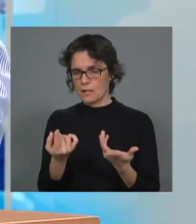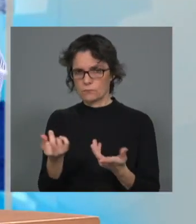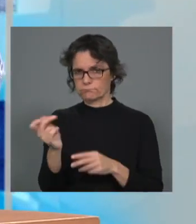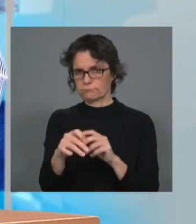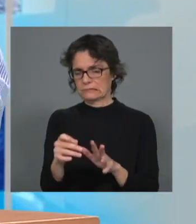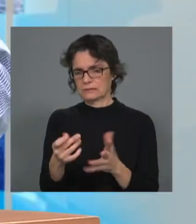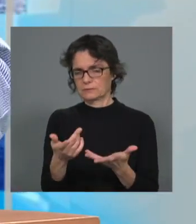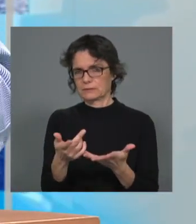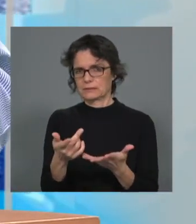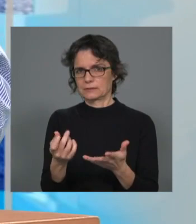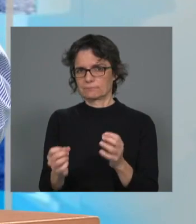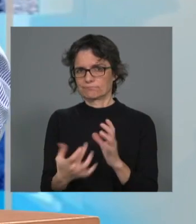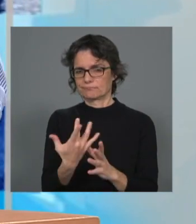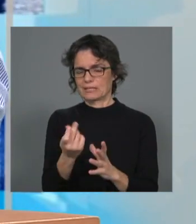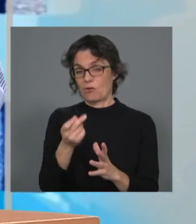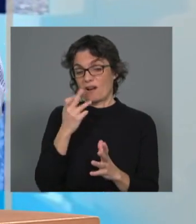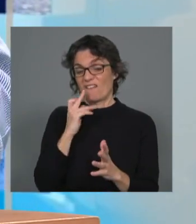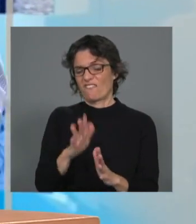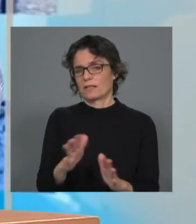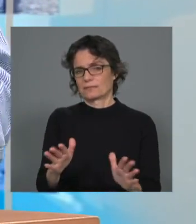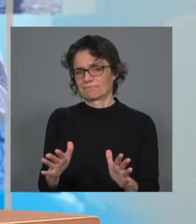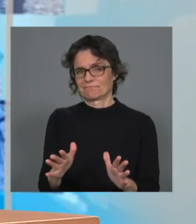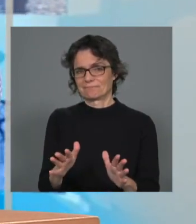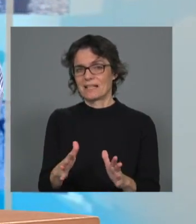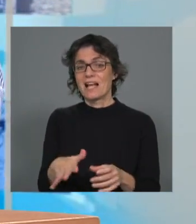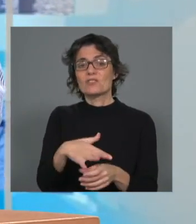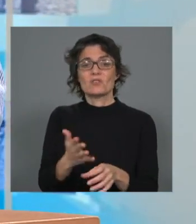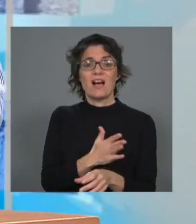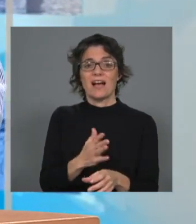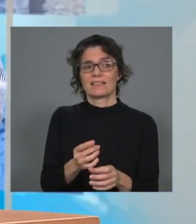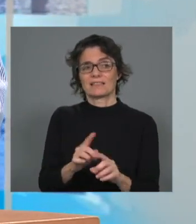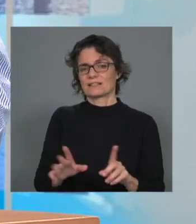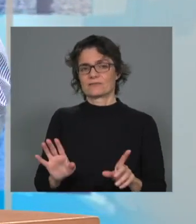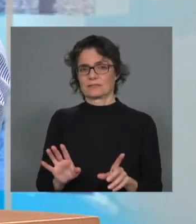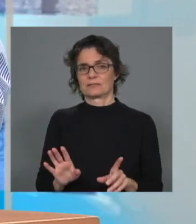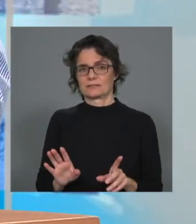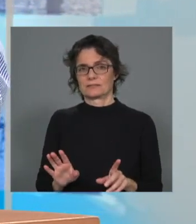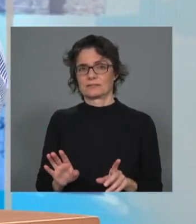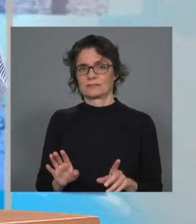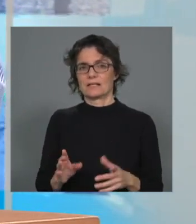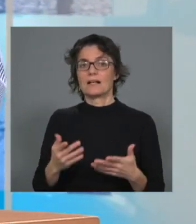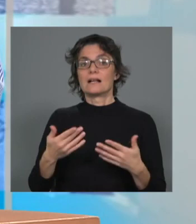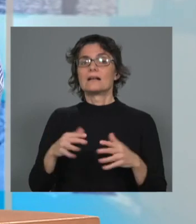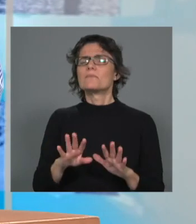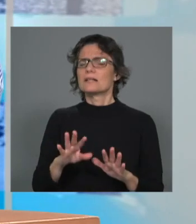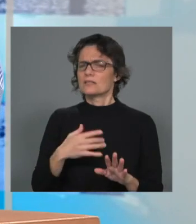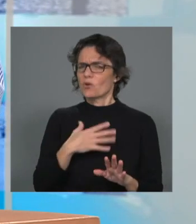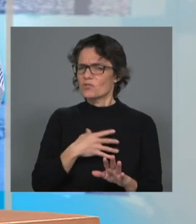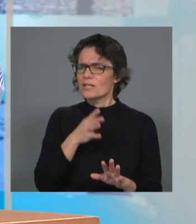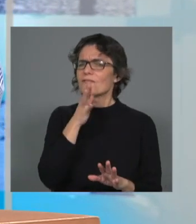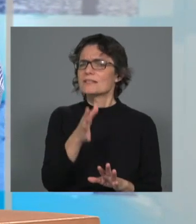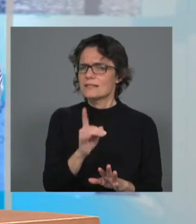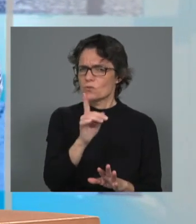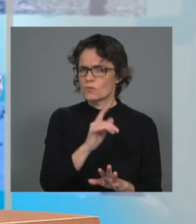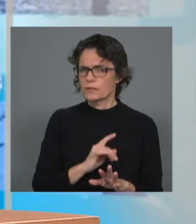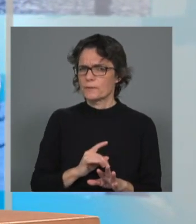ganhos. Por incrível que possa parecer, há situações que acabaram por acontecer como ganhos. Mas se me permite eu dizer qual é que eu acho